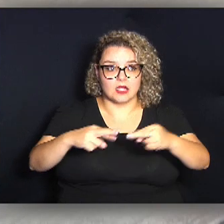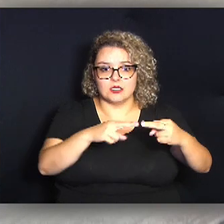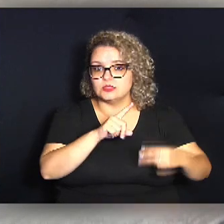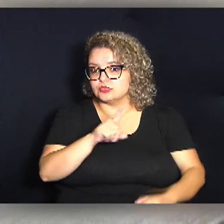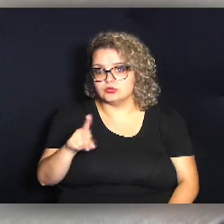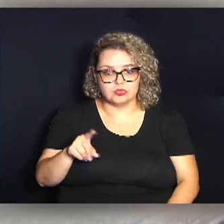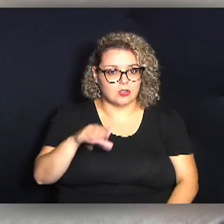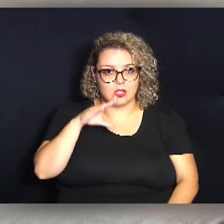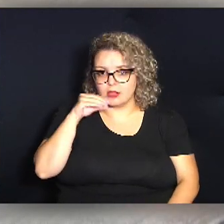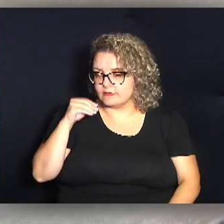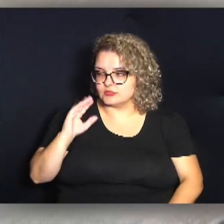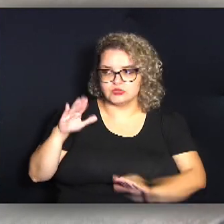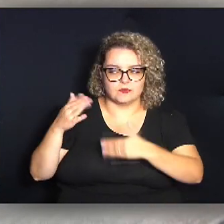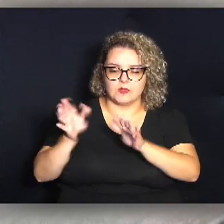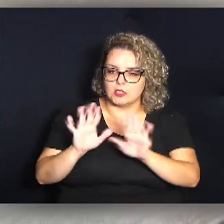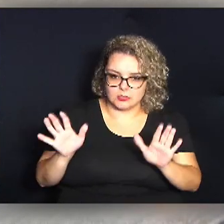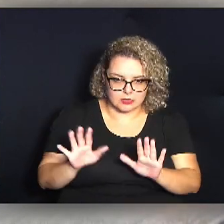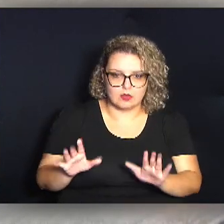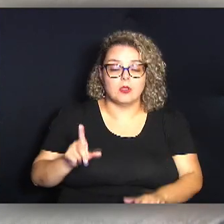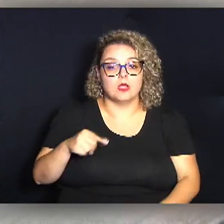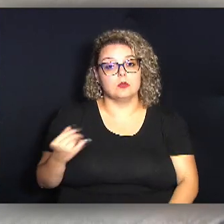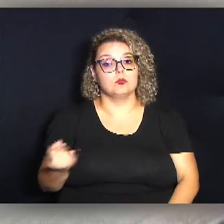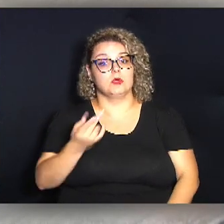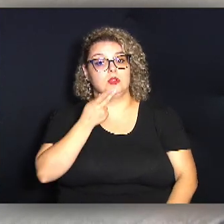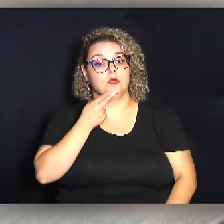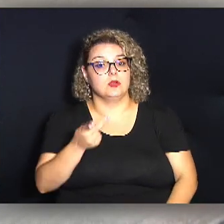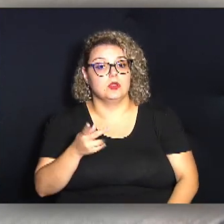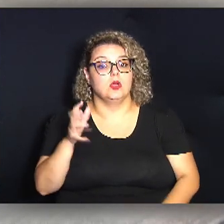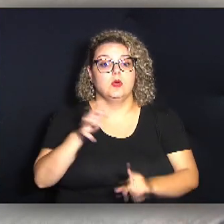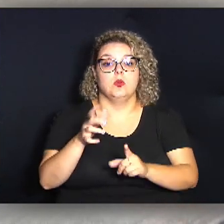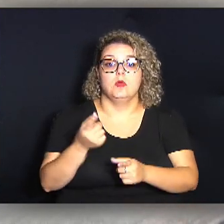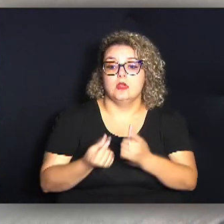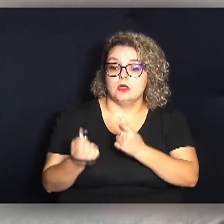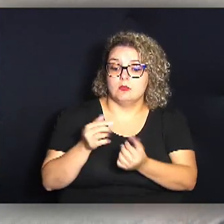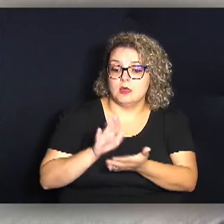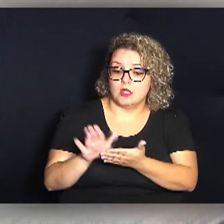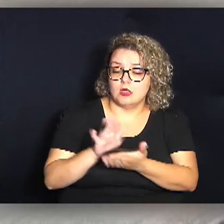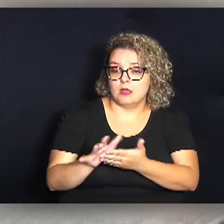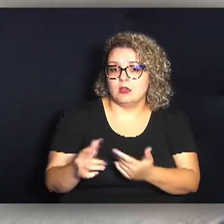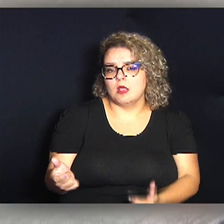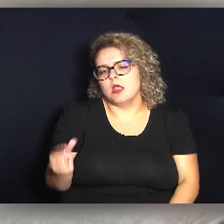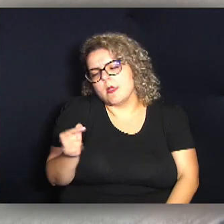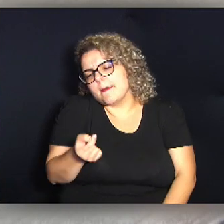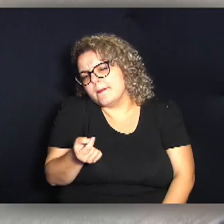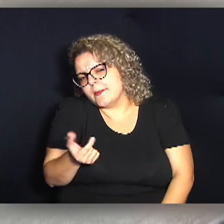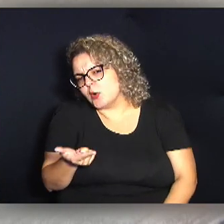funcionários vindo de fora, então é importante que se diga. O impacto financeiro disso é muito pouco,